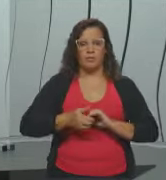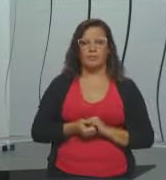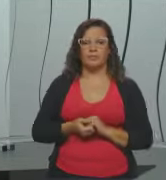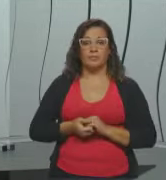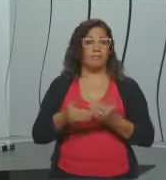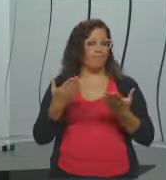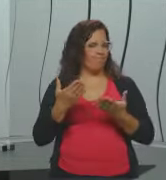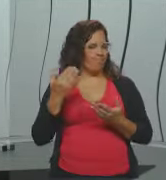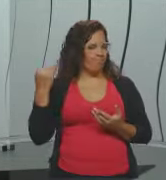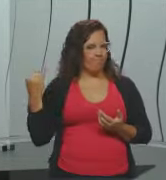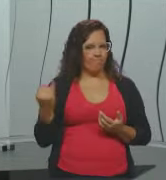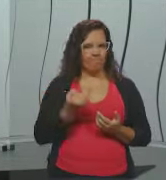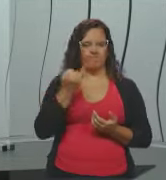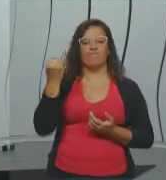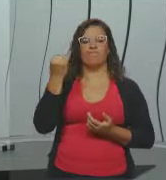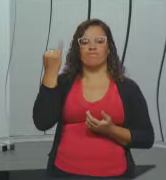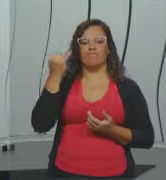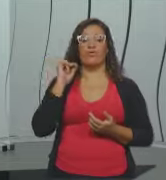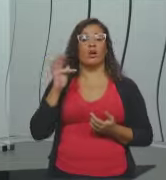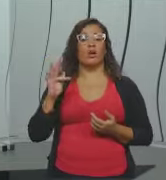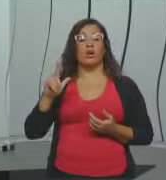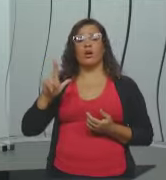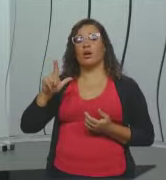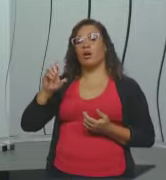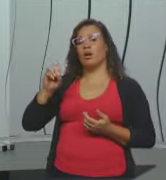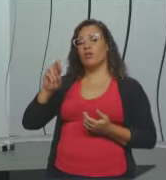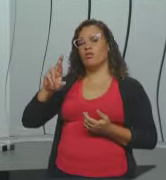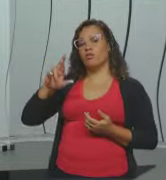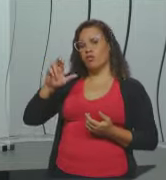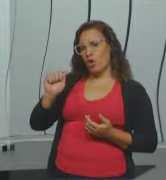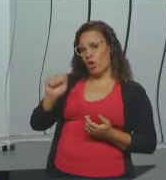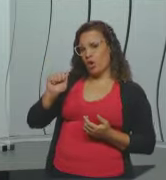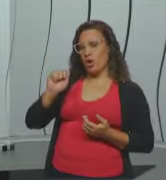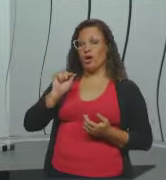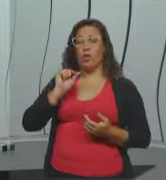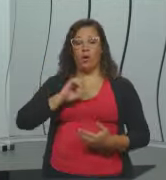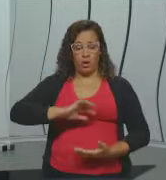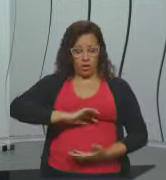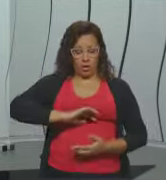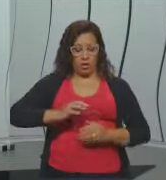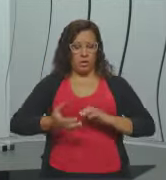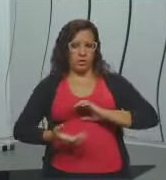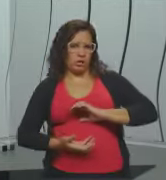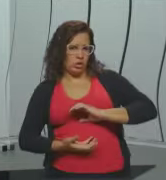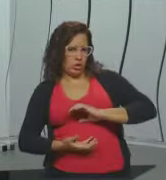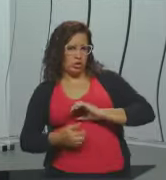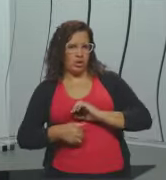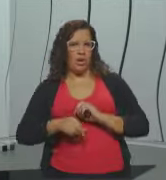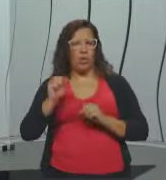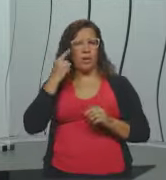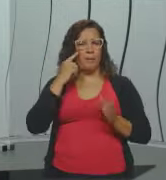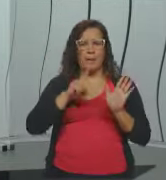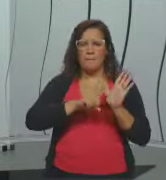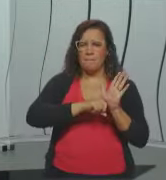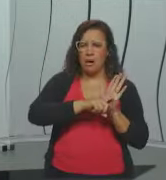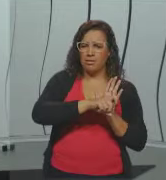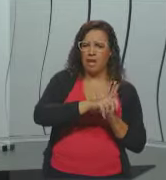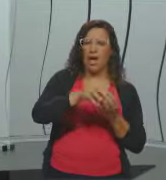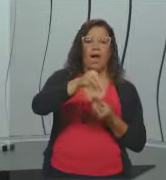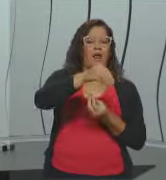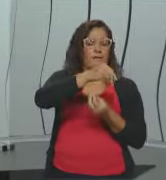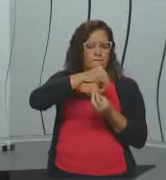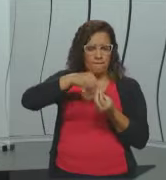coisa importantíssima é a flora intestinal. Quando eu penso em flora intestinal, eu penso em bactérias, fungos, é isso